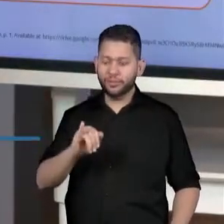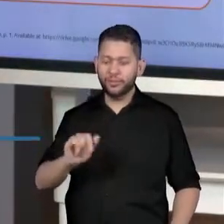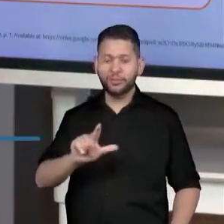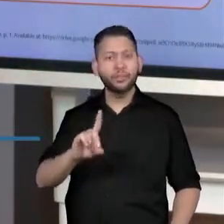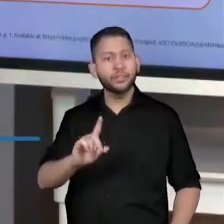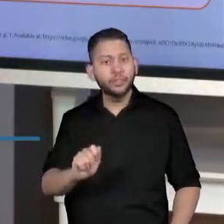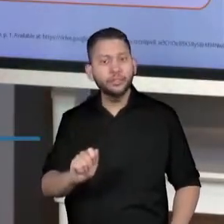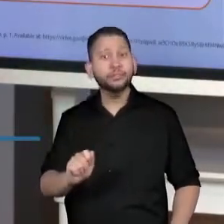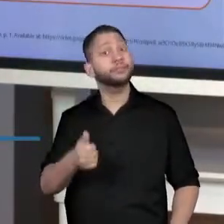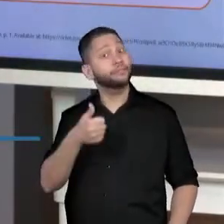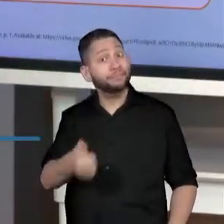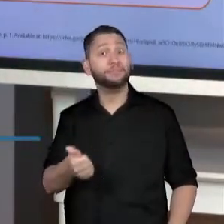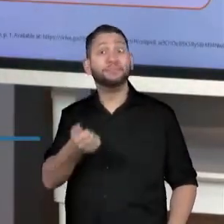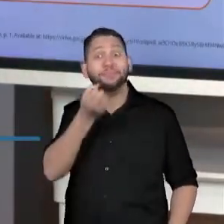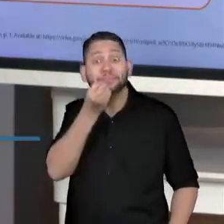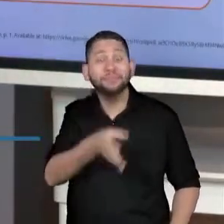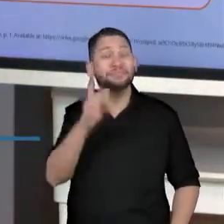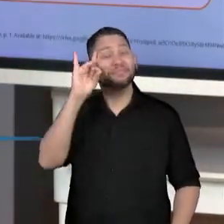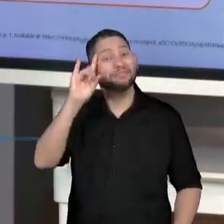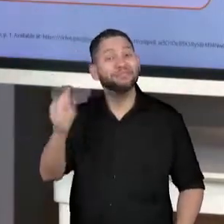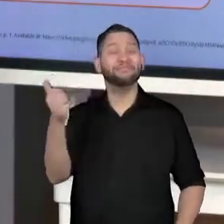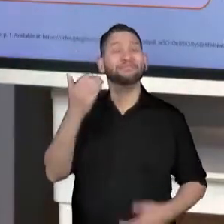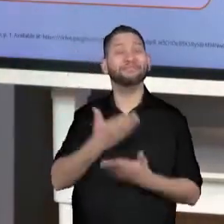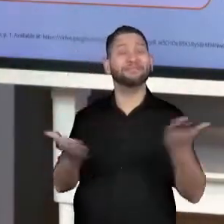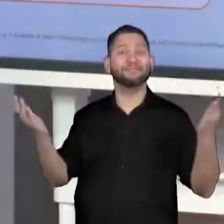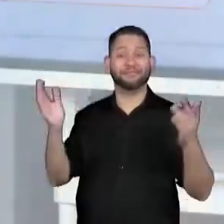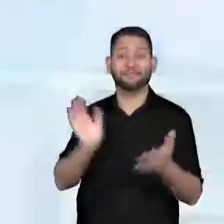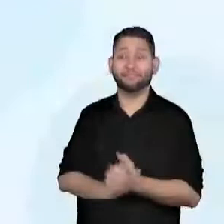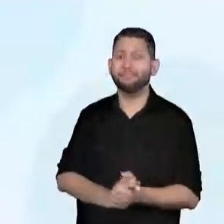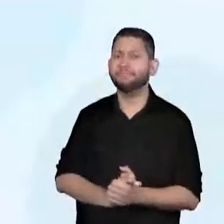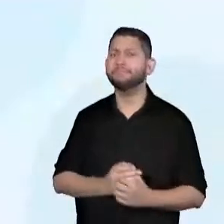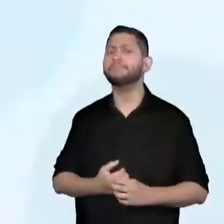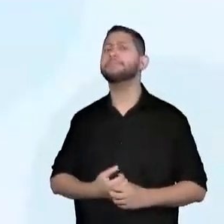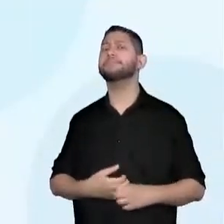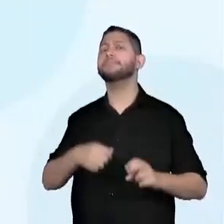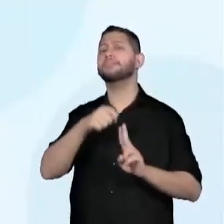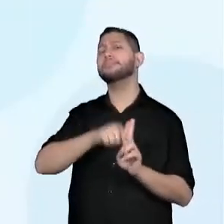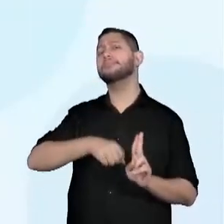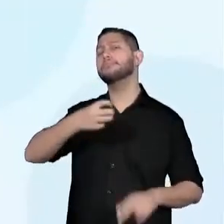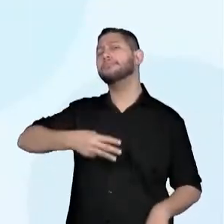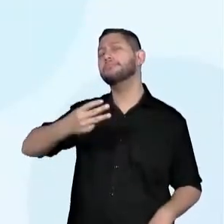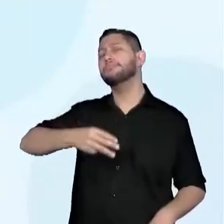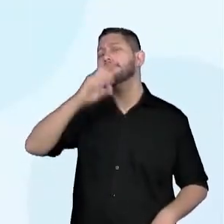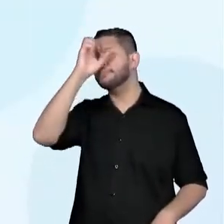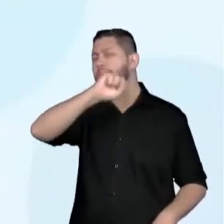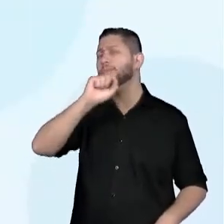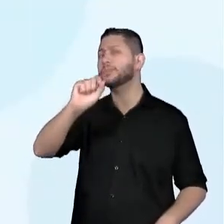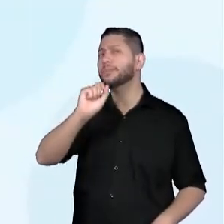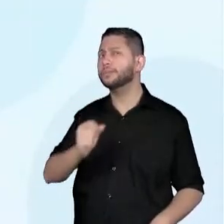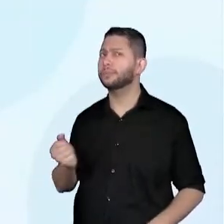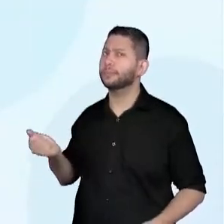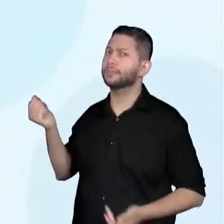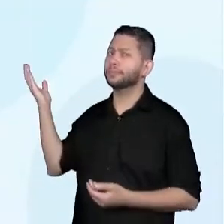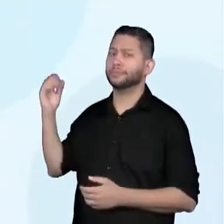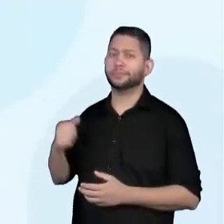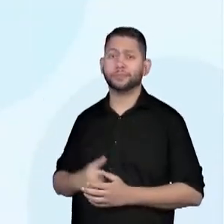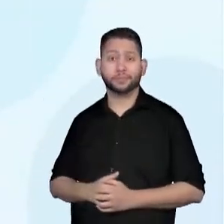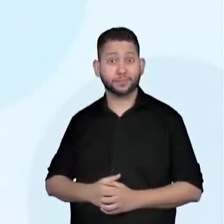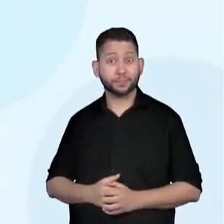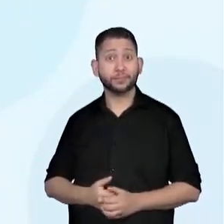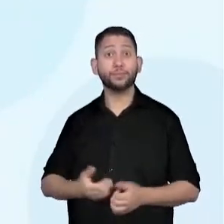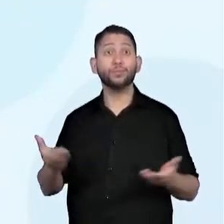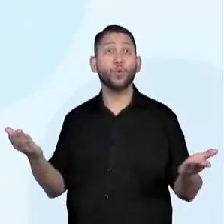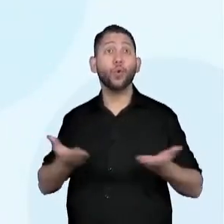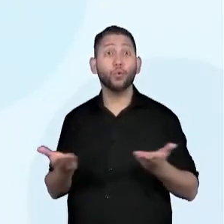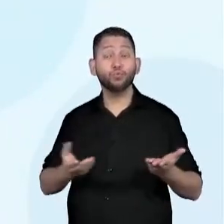term, ok? Vamos aí nos divertir falando do nosso terceiro bimestre. Então, tá aqui. What are we going to share